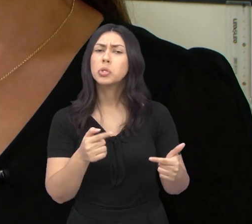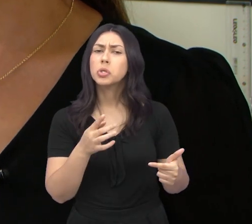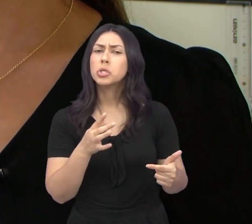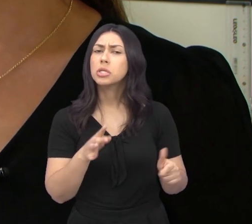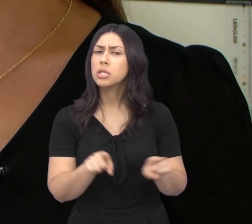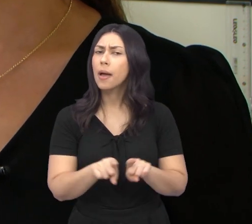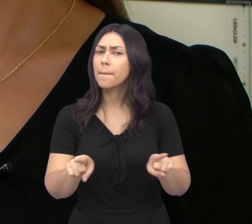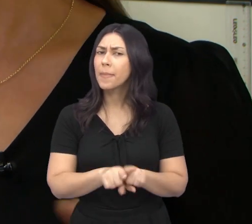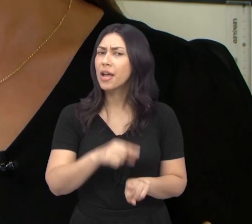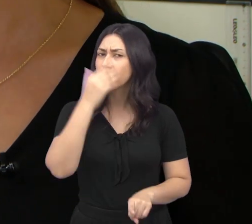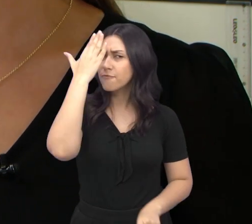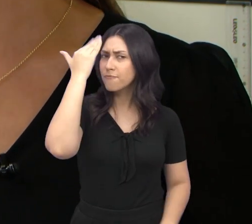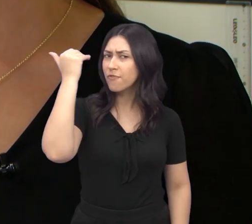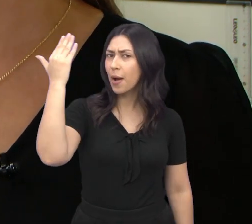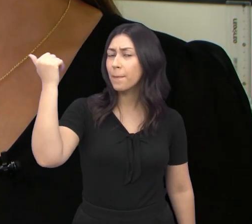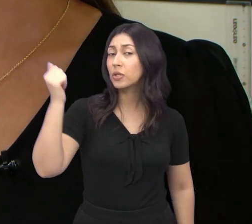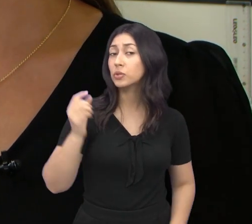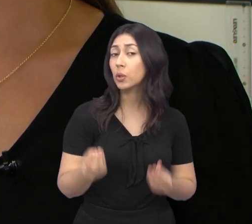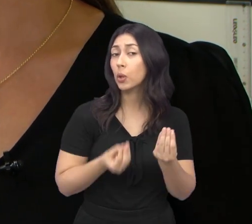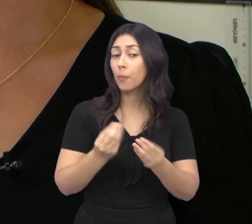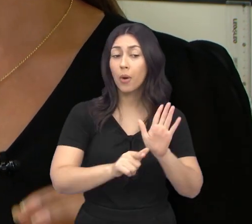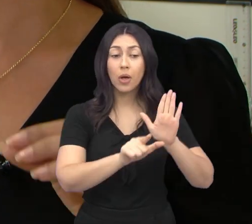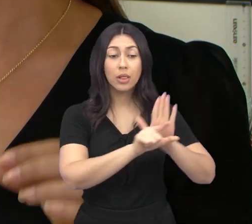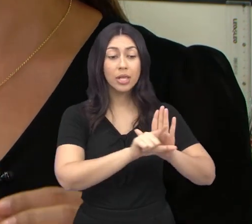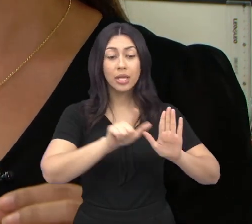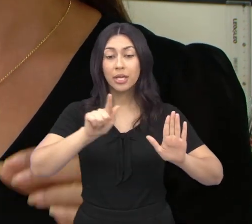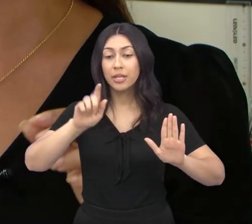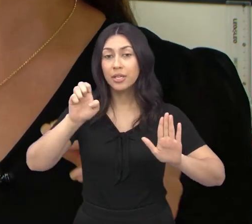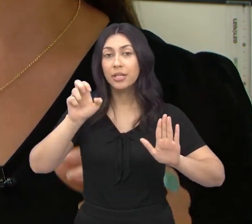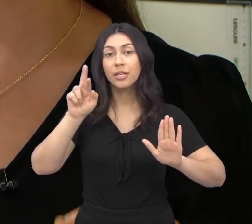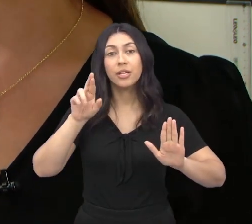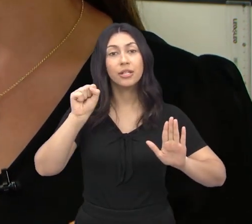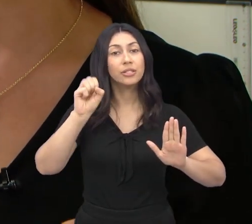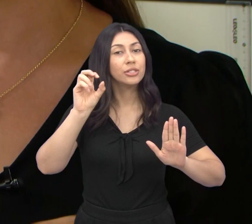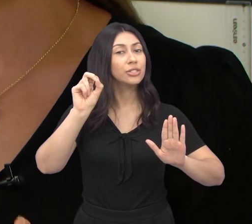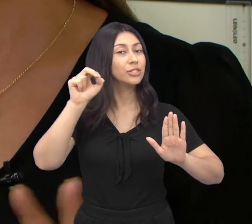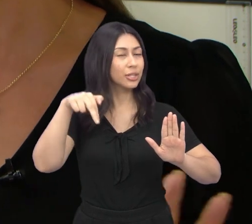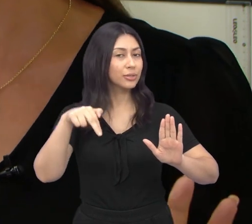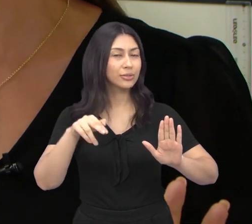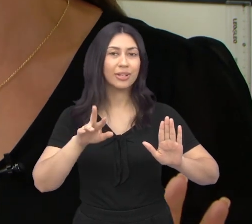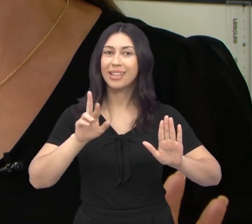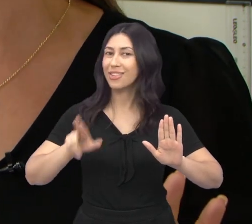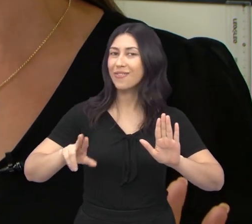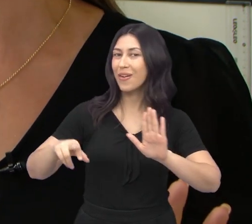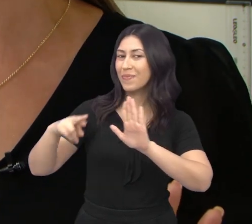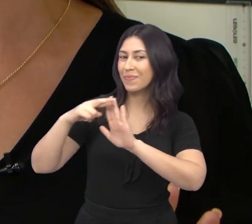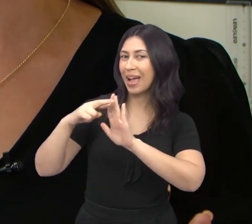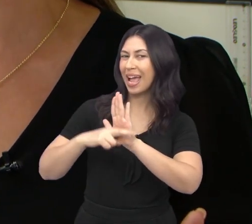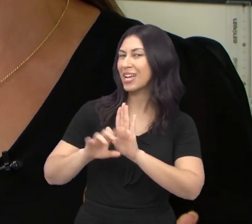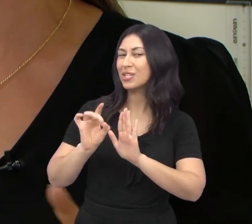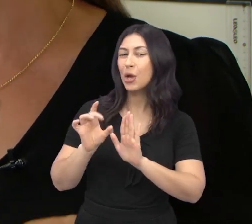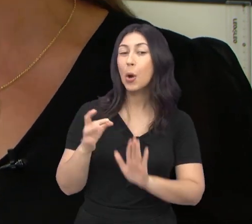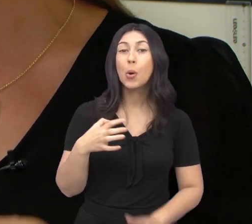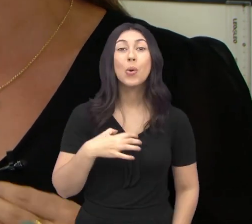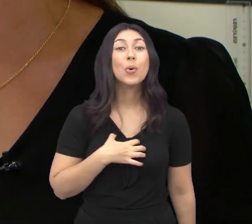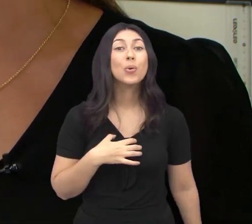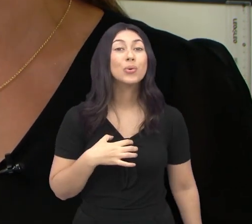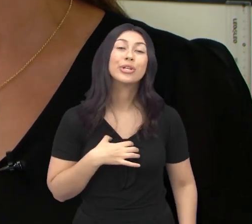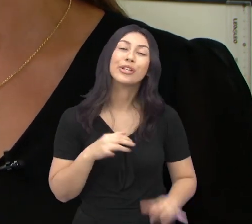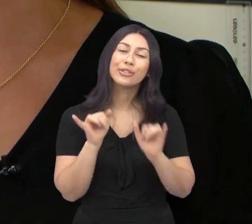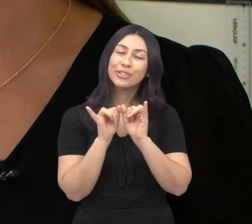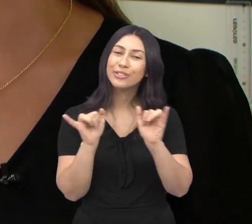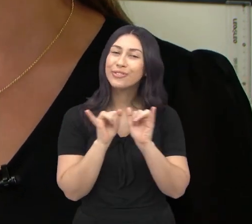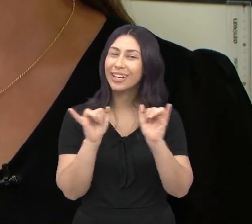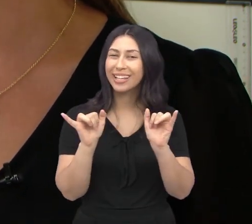ficou conhecido na cultura midiática brasileira como Lei de Gerson. Não é um regramento jurídico, não. É só uma